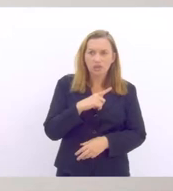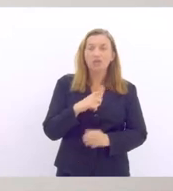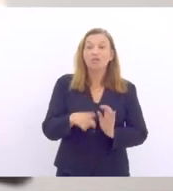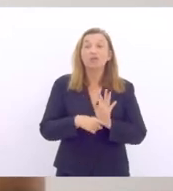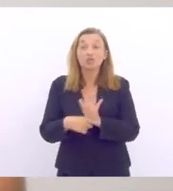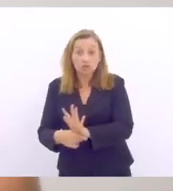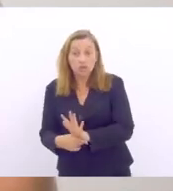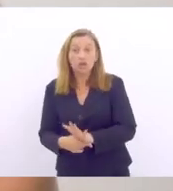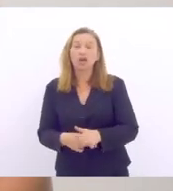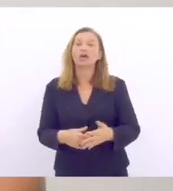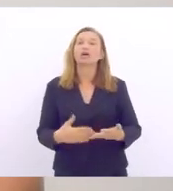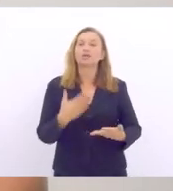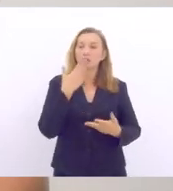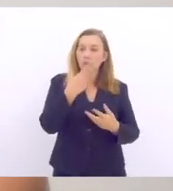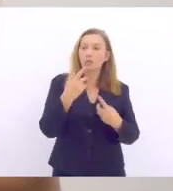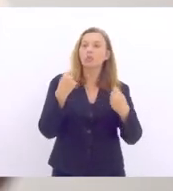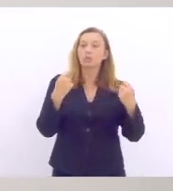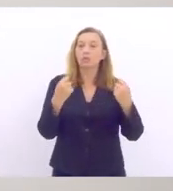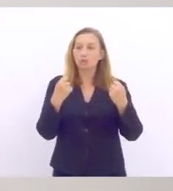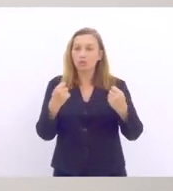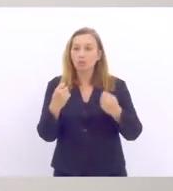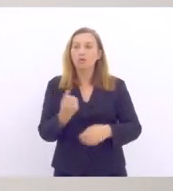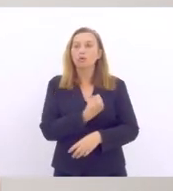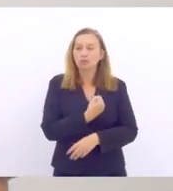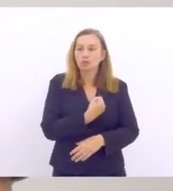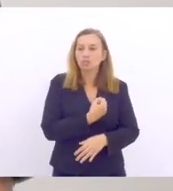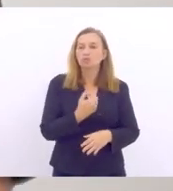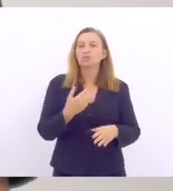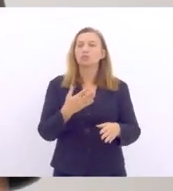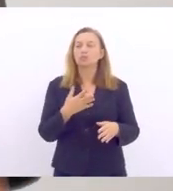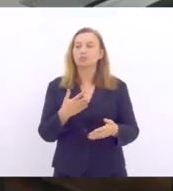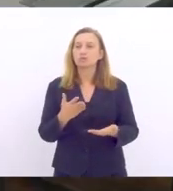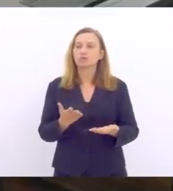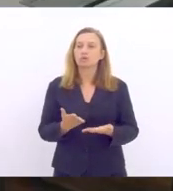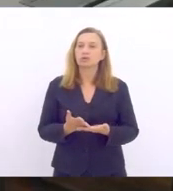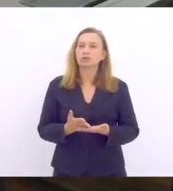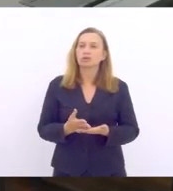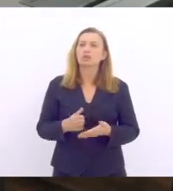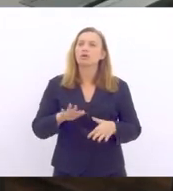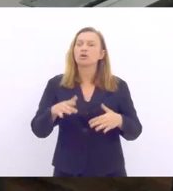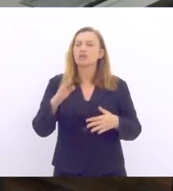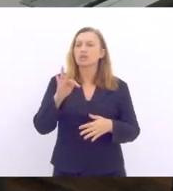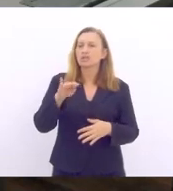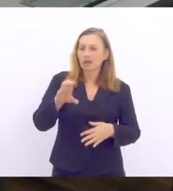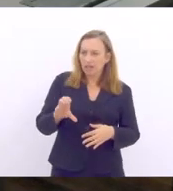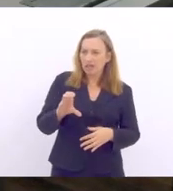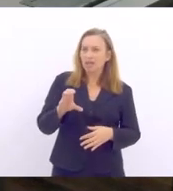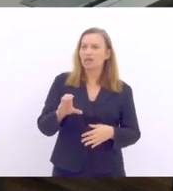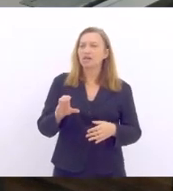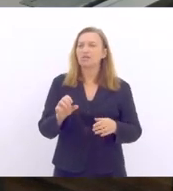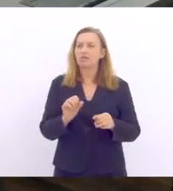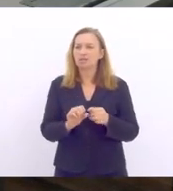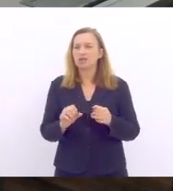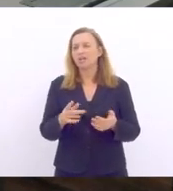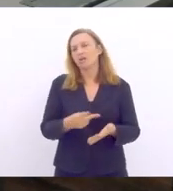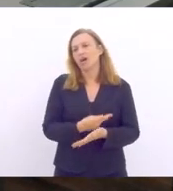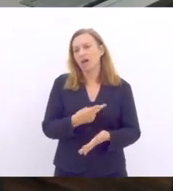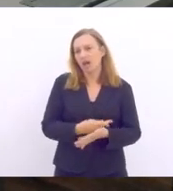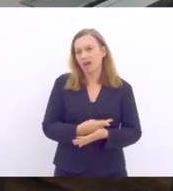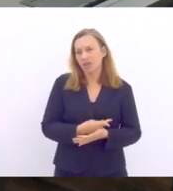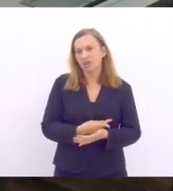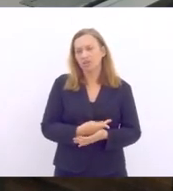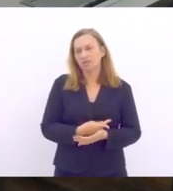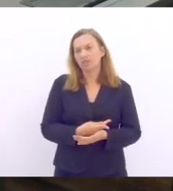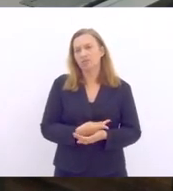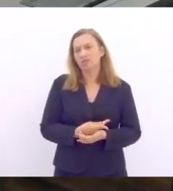até as torcidas organizadas. Nessa construção, né, com o número de associados. O TAC mesmo já está defasado e foi feito de uma forma que já foi